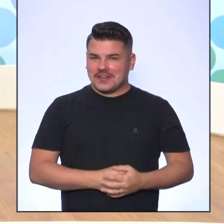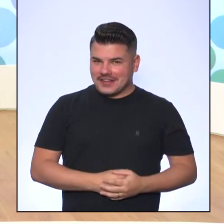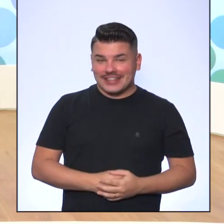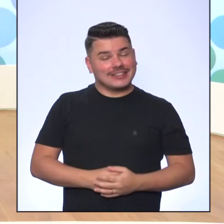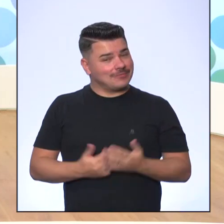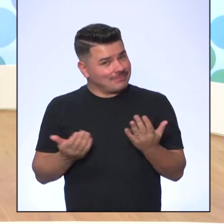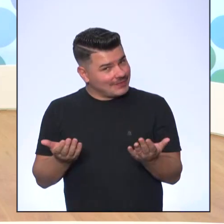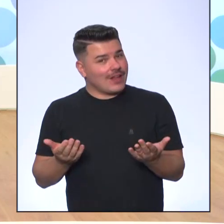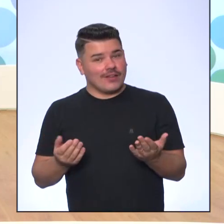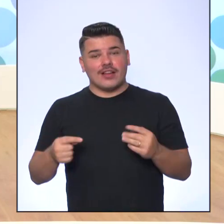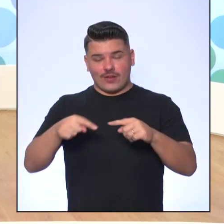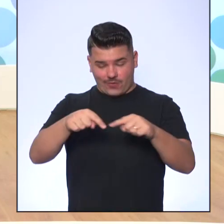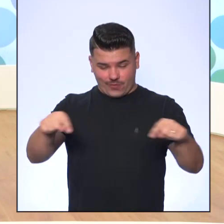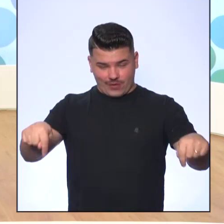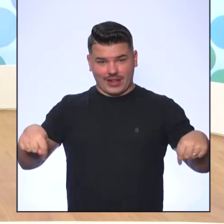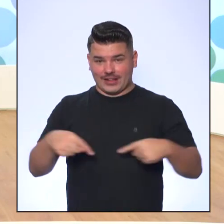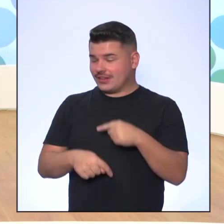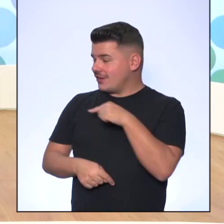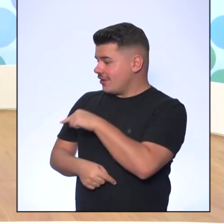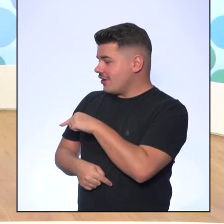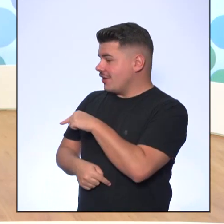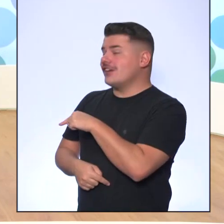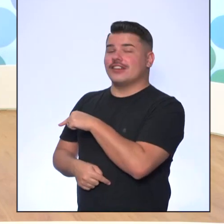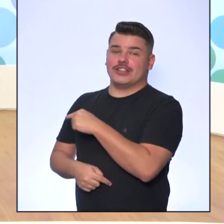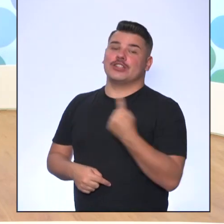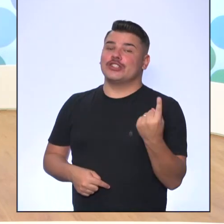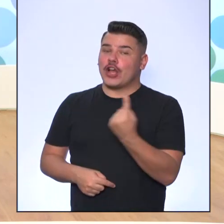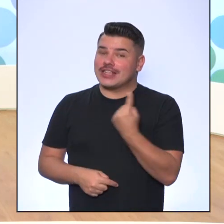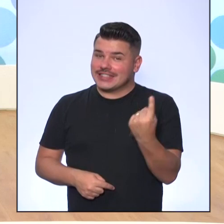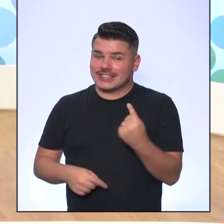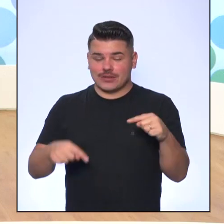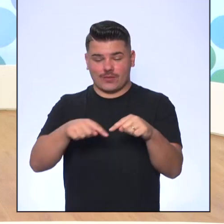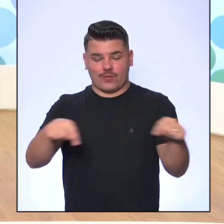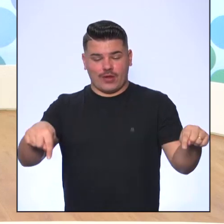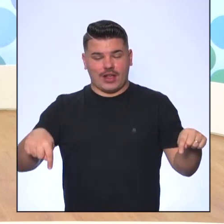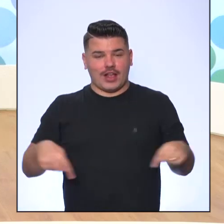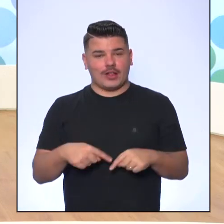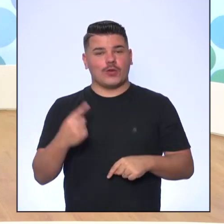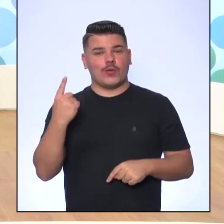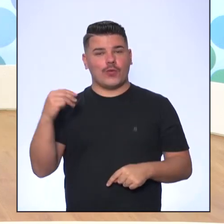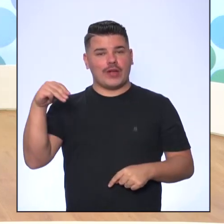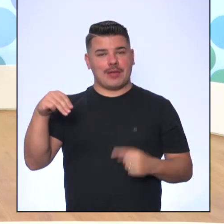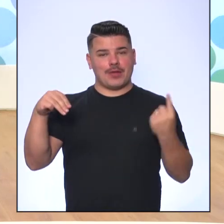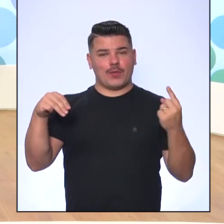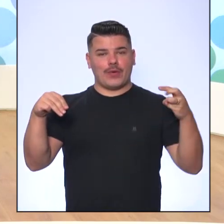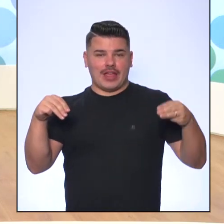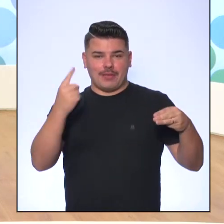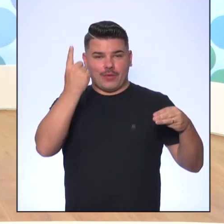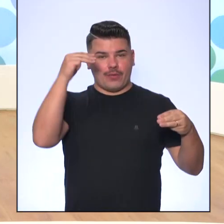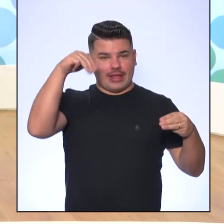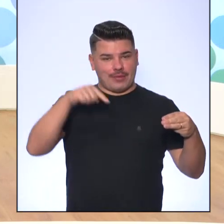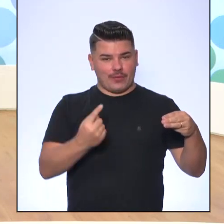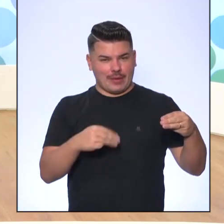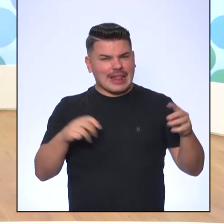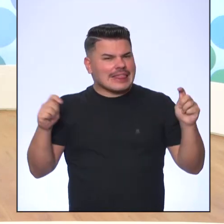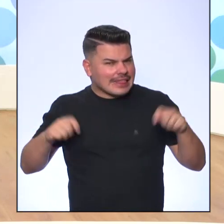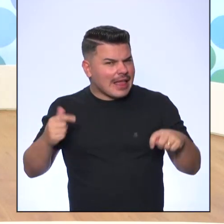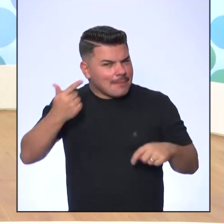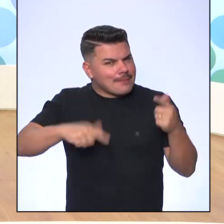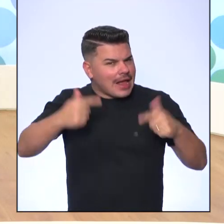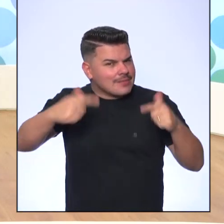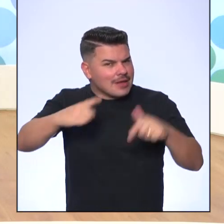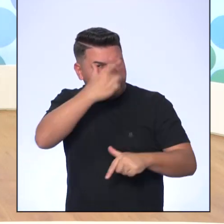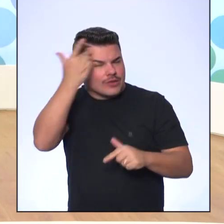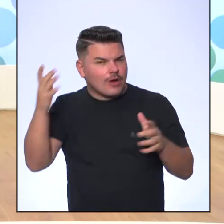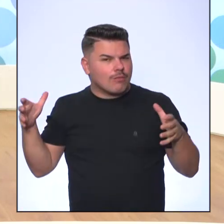Então, eu estou num quadrado, eu estou sozinho, né? Dentro de um quadrado de 1 por 1. Você acha que caberia mais pessoas aqui? Ah,